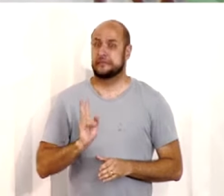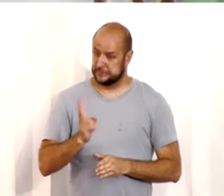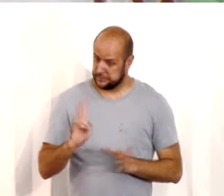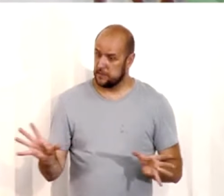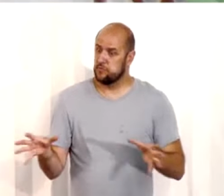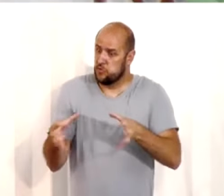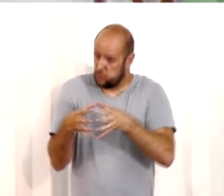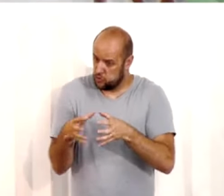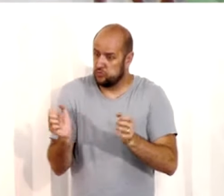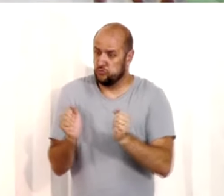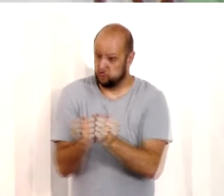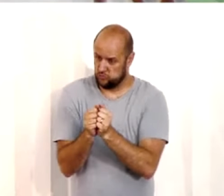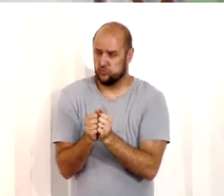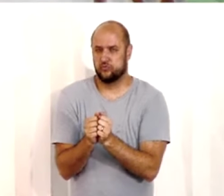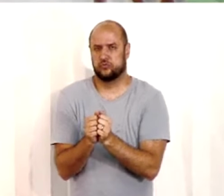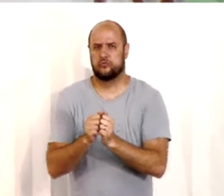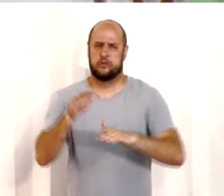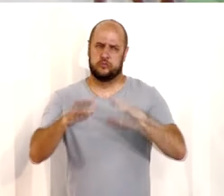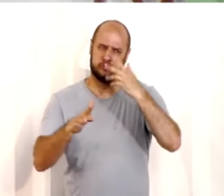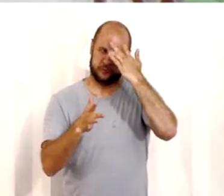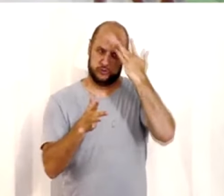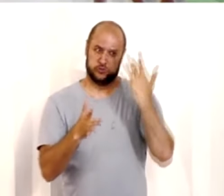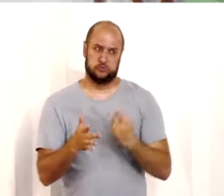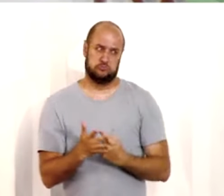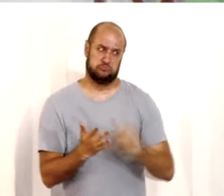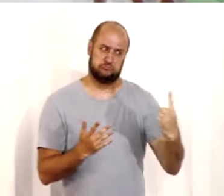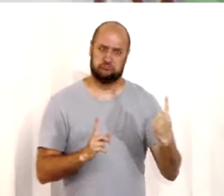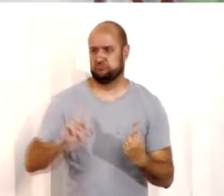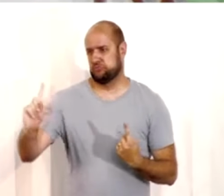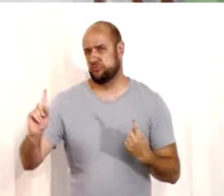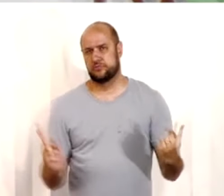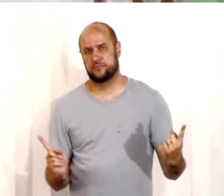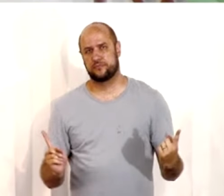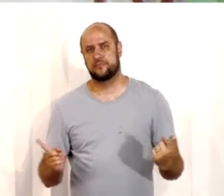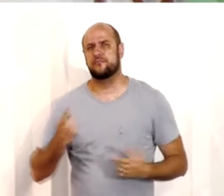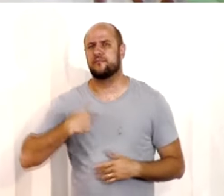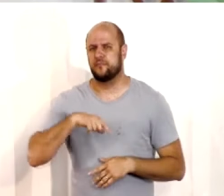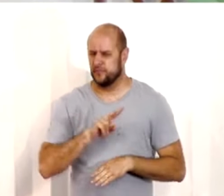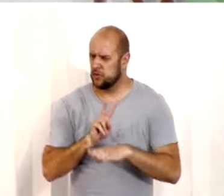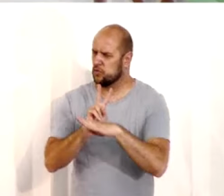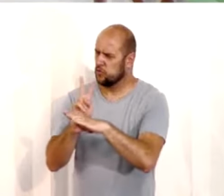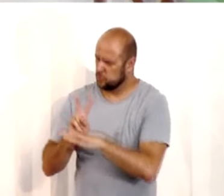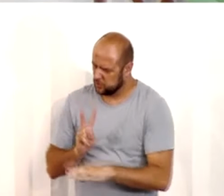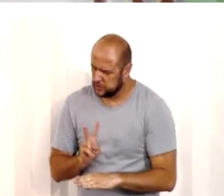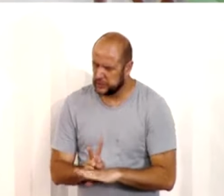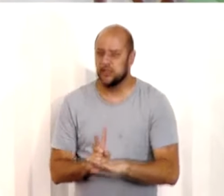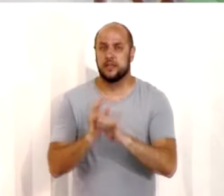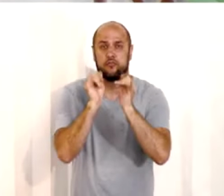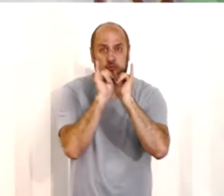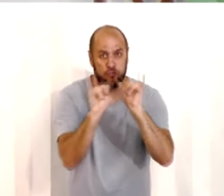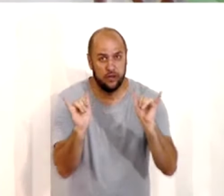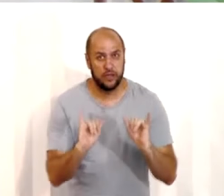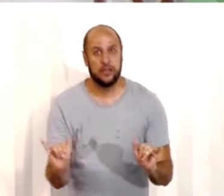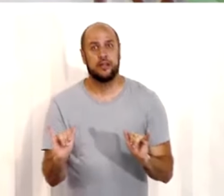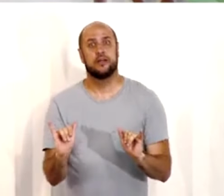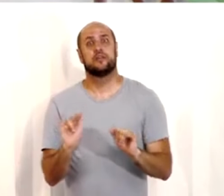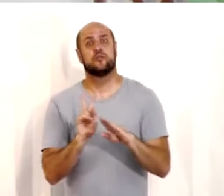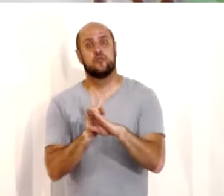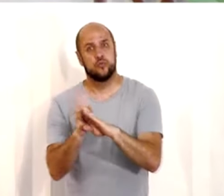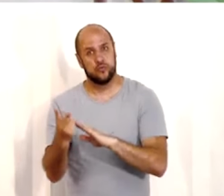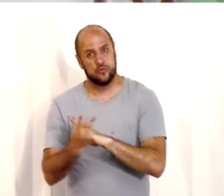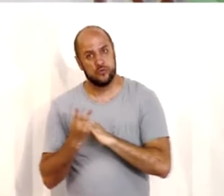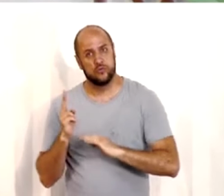como é costume de alguns. Antes, façamos admoestações e tanto mais quanto vedes que o